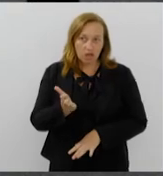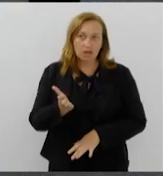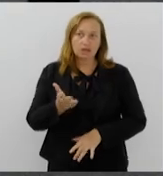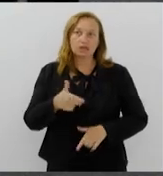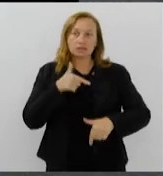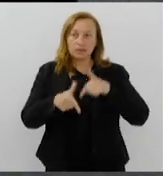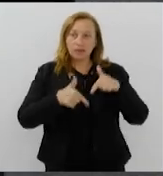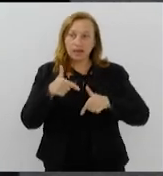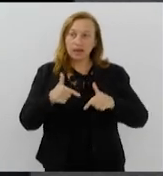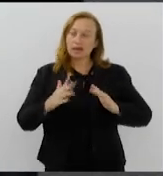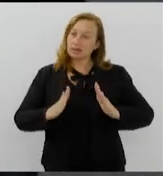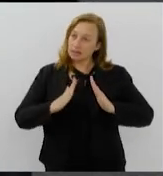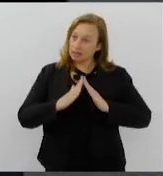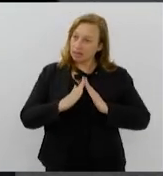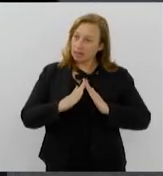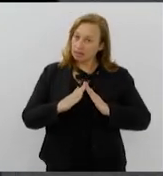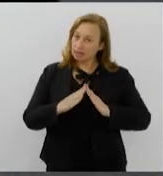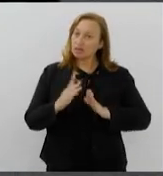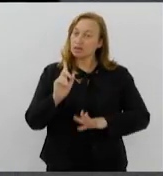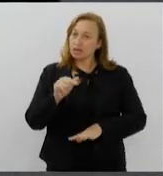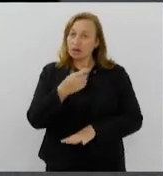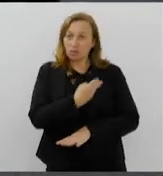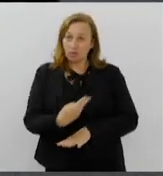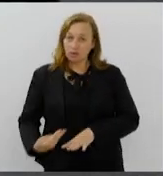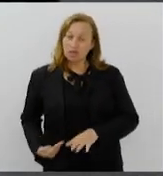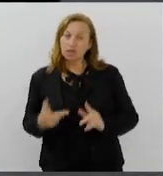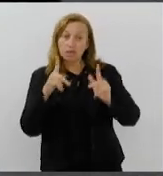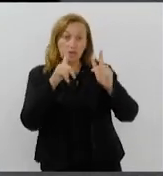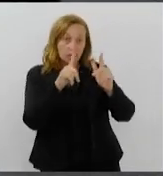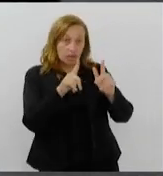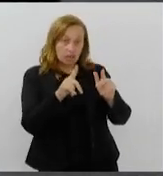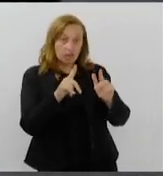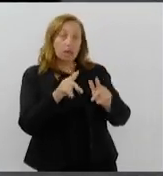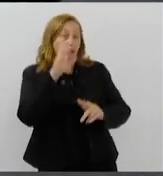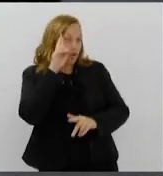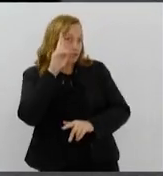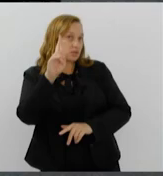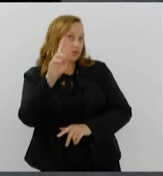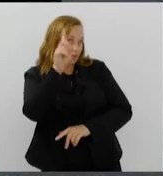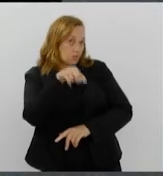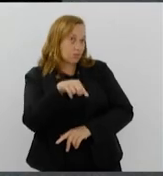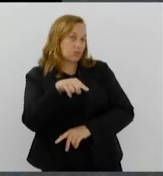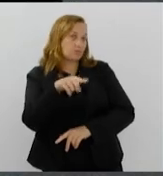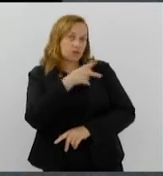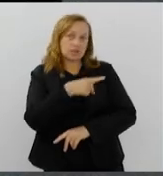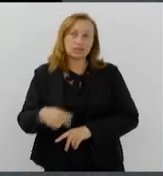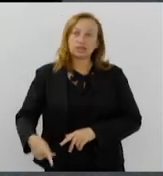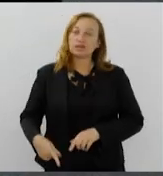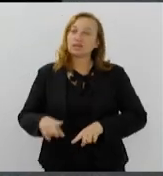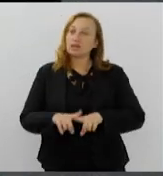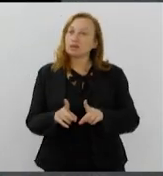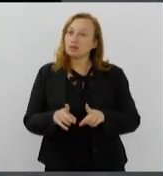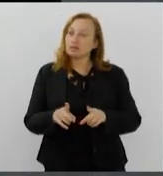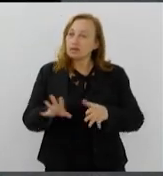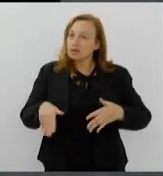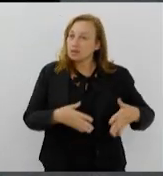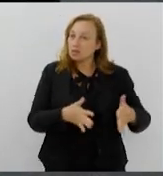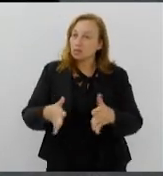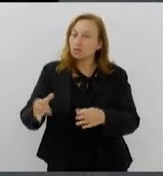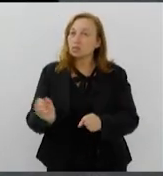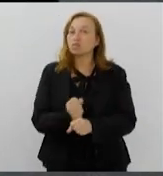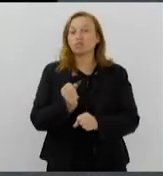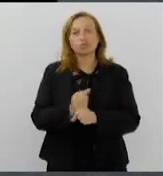Vossa Excelência, com todos os erros e todos os acertos. E, mais, pavimentou seu caminho dentro da